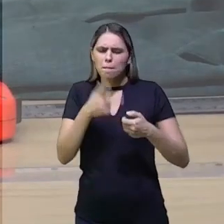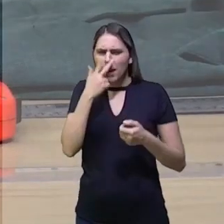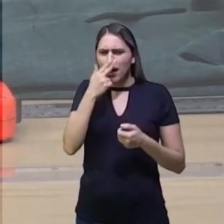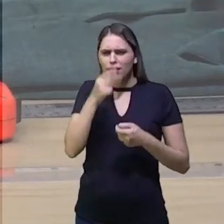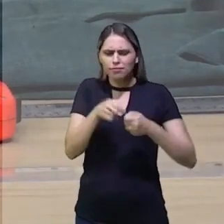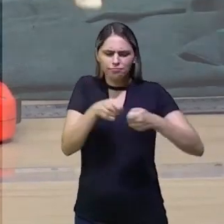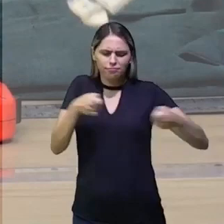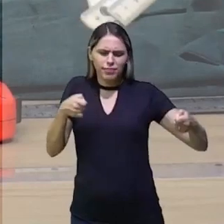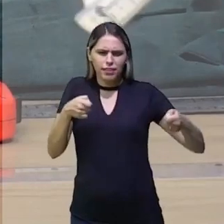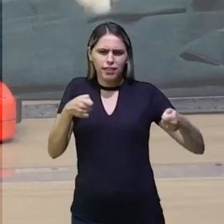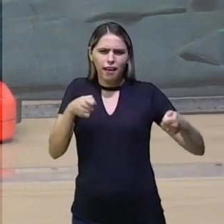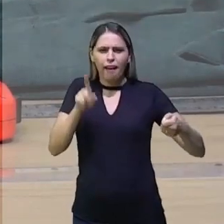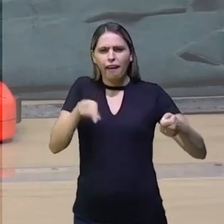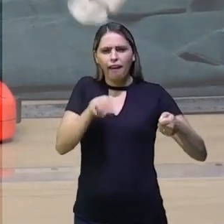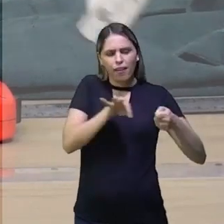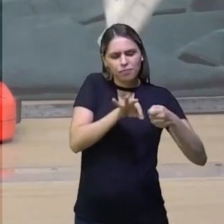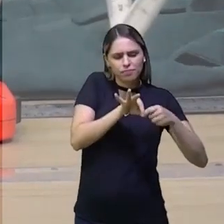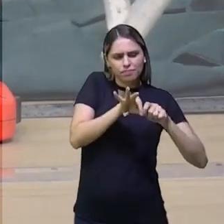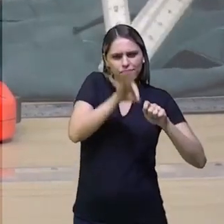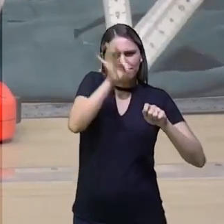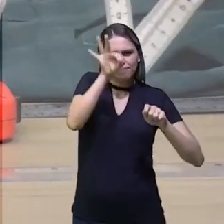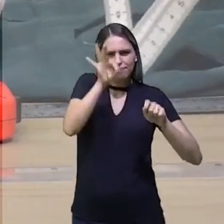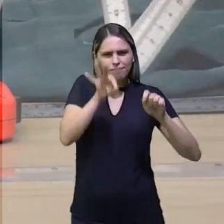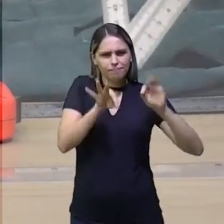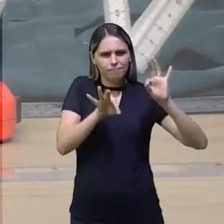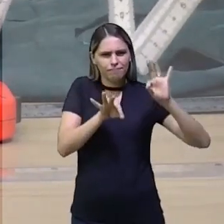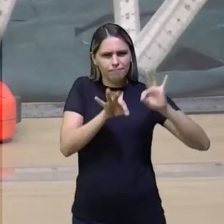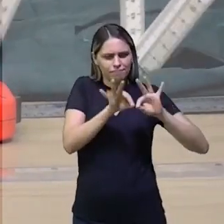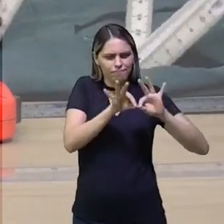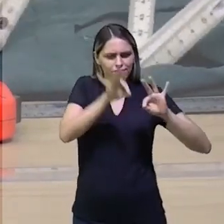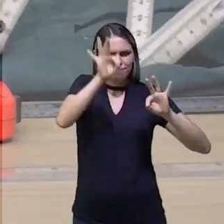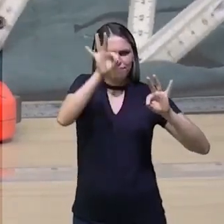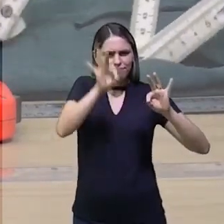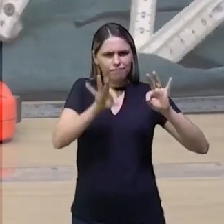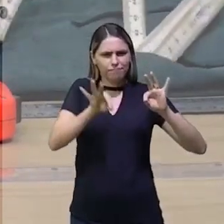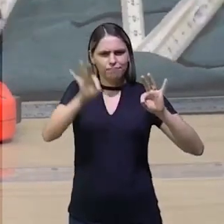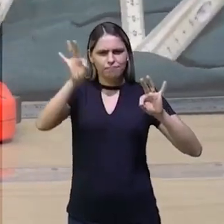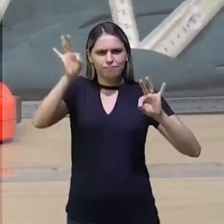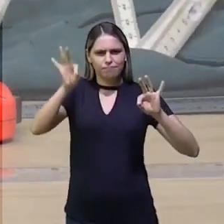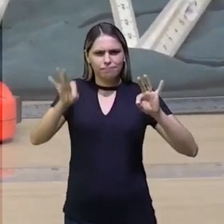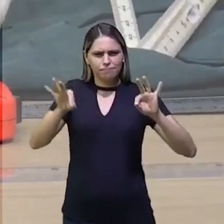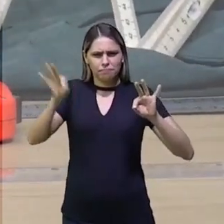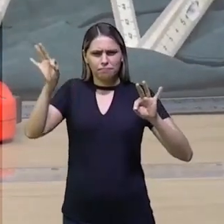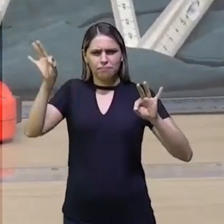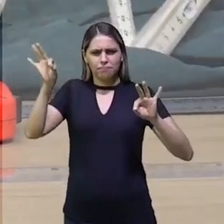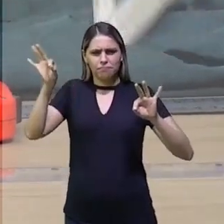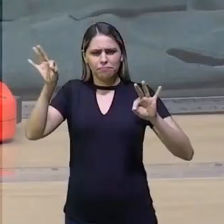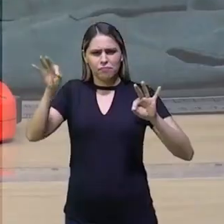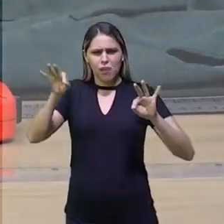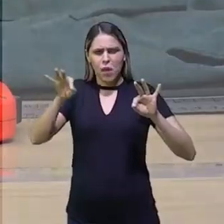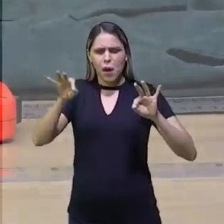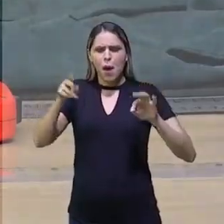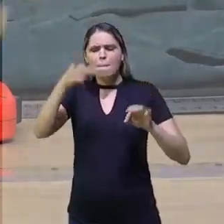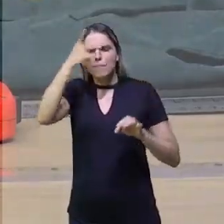manusear desse jeito, é de conhecimento dos pedreiros.